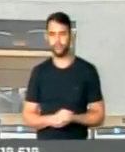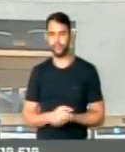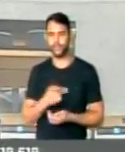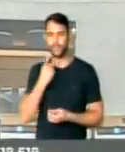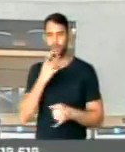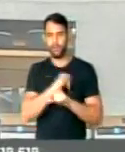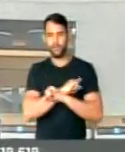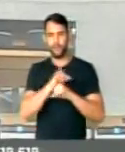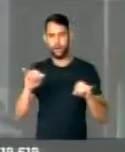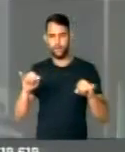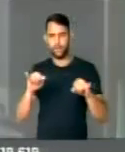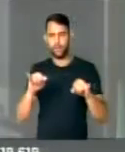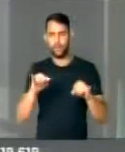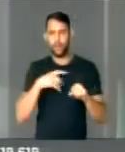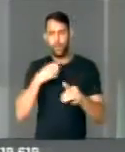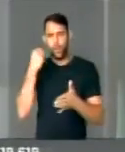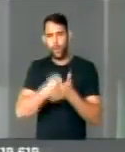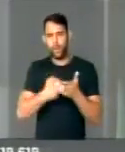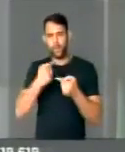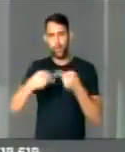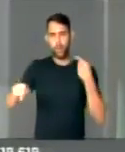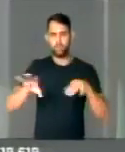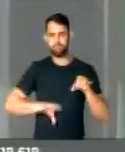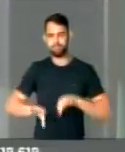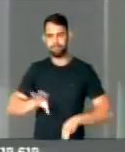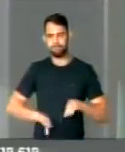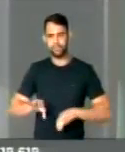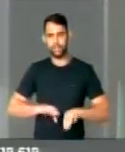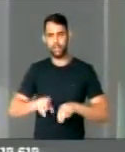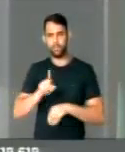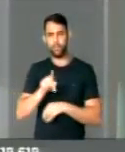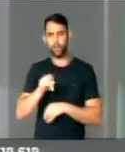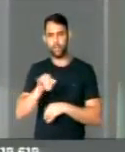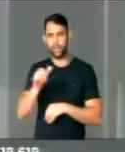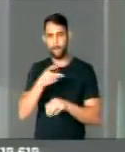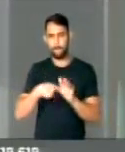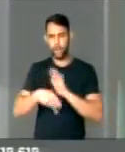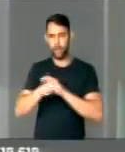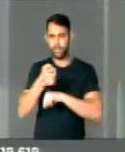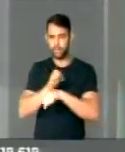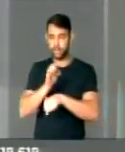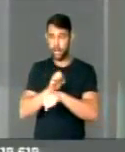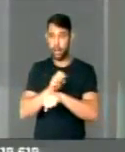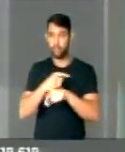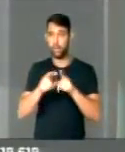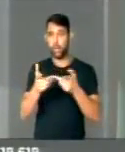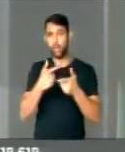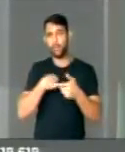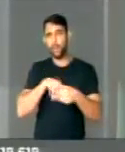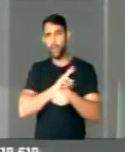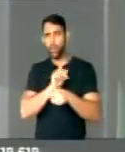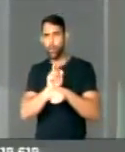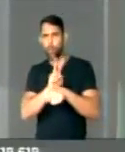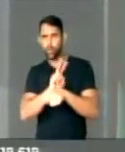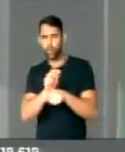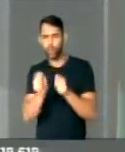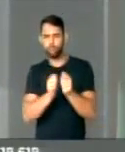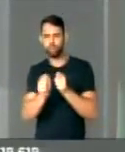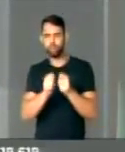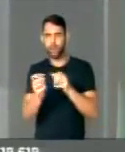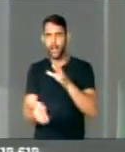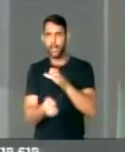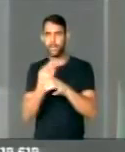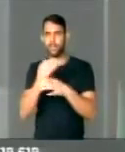E eu destaco o combate à corrupção, tanto pela Procuradoria do Estado, quanto pelos instrumentos de controle efetivo,